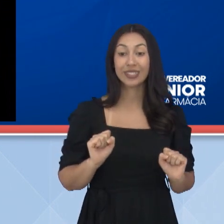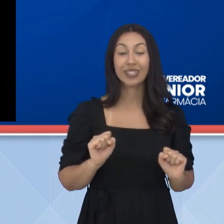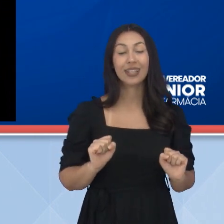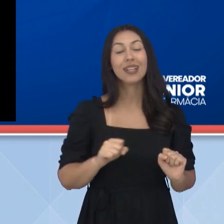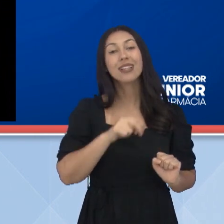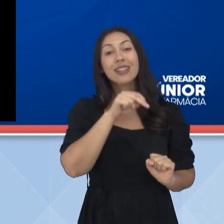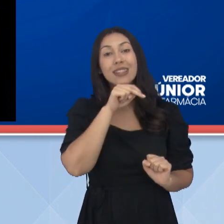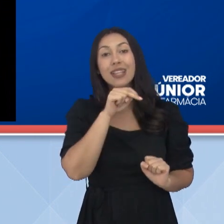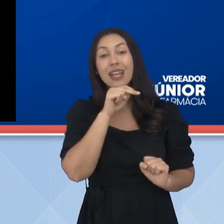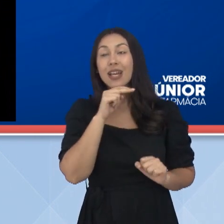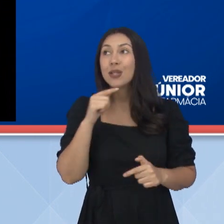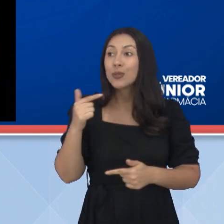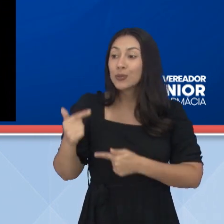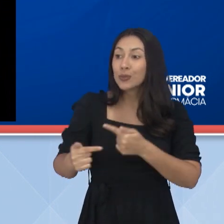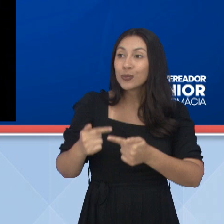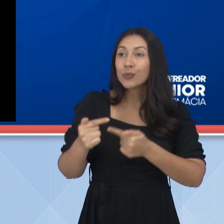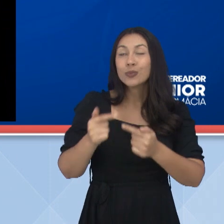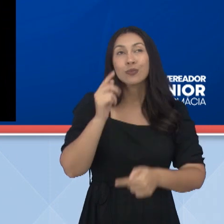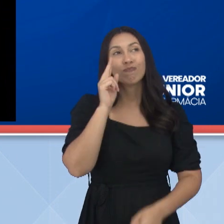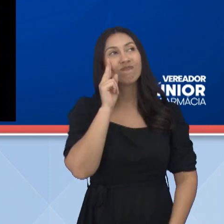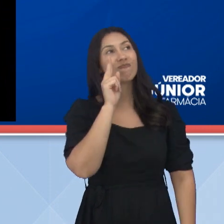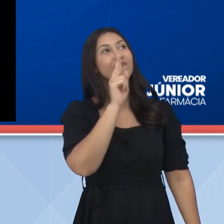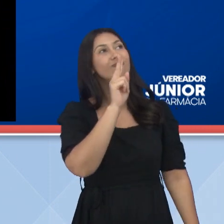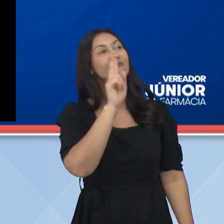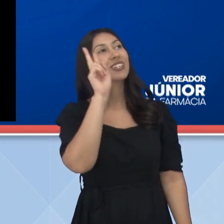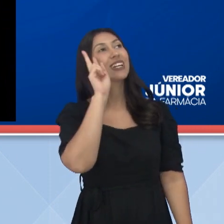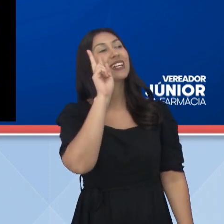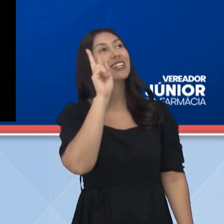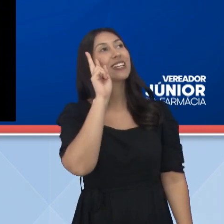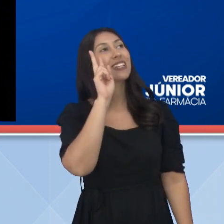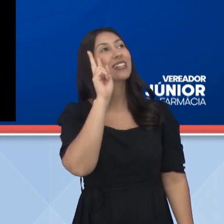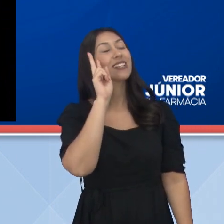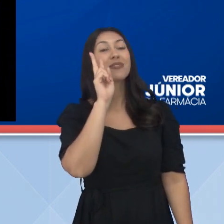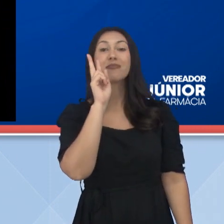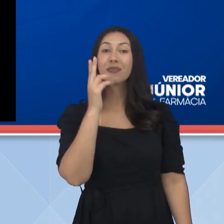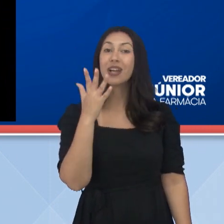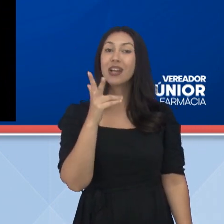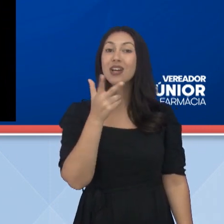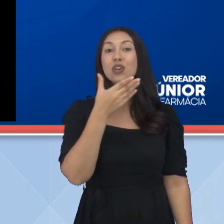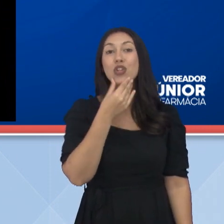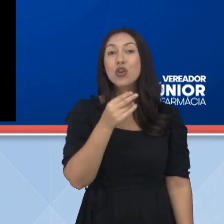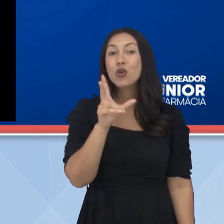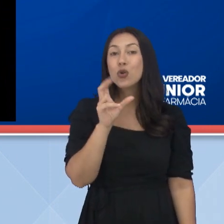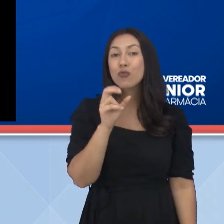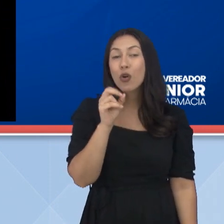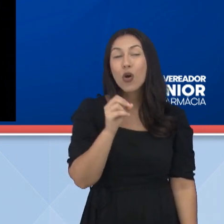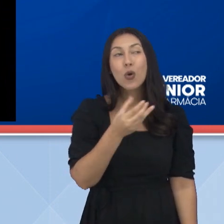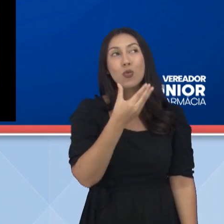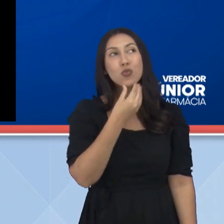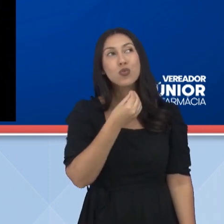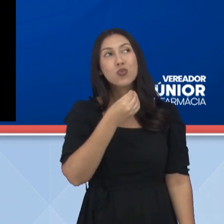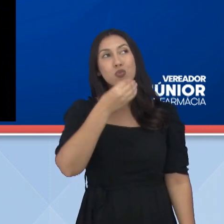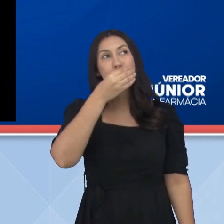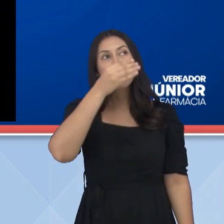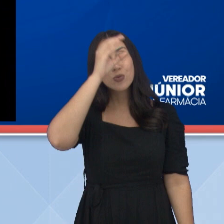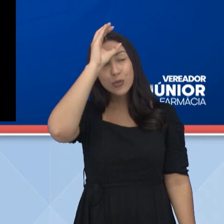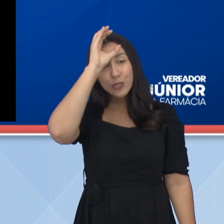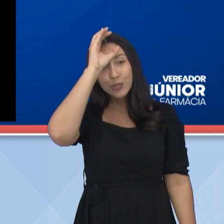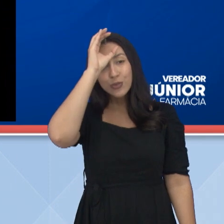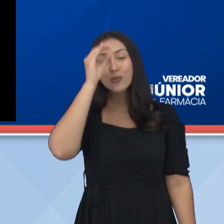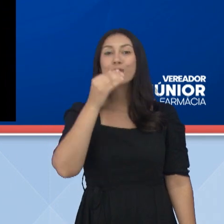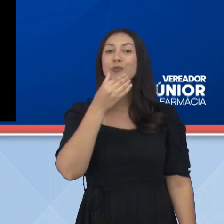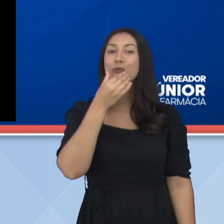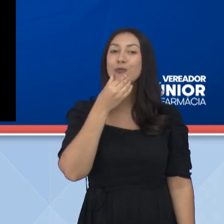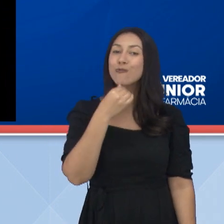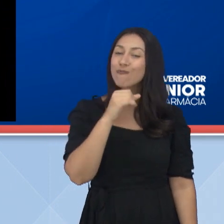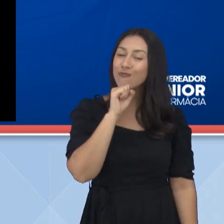netos, as próximas gerações, olhar e ter uma lembrança aí do vô, do tio, do pai, do marido.